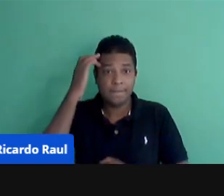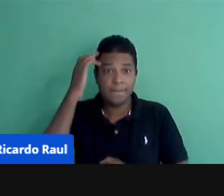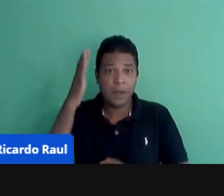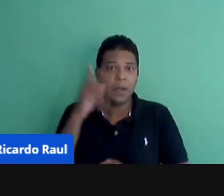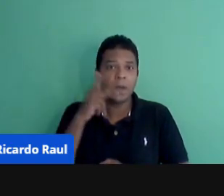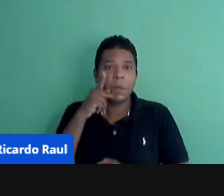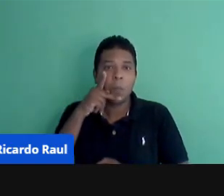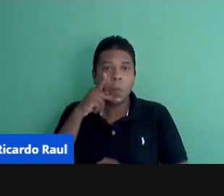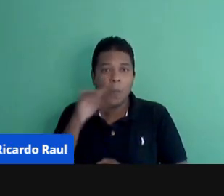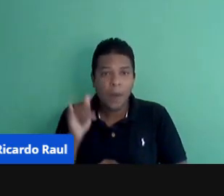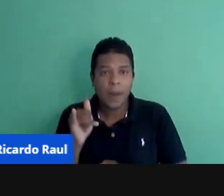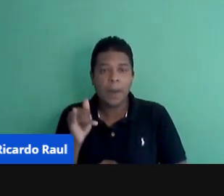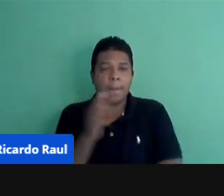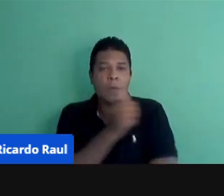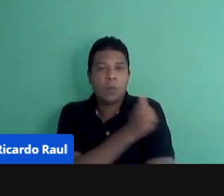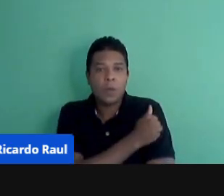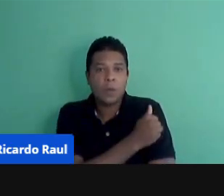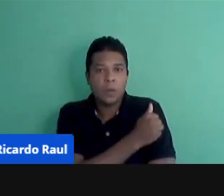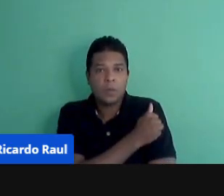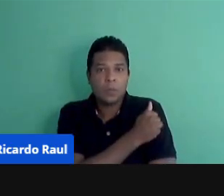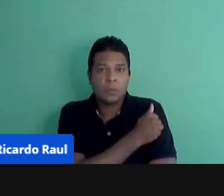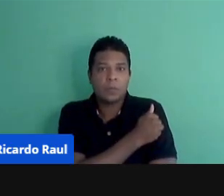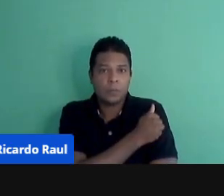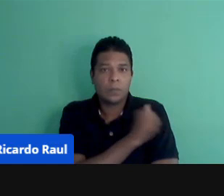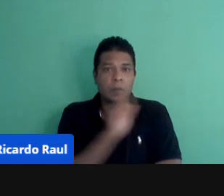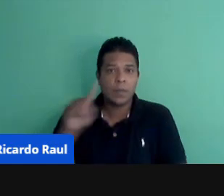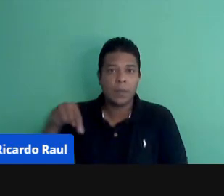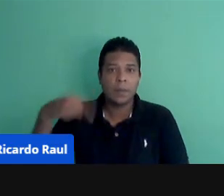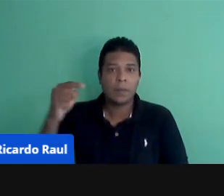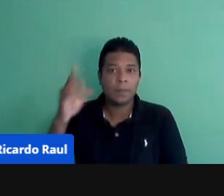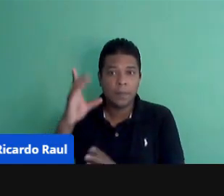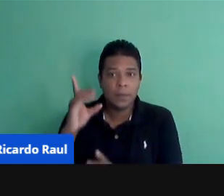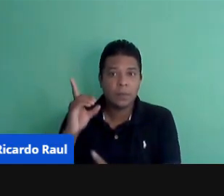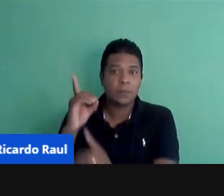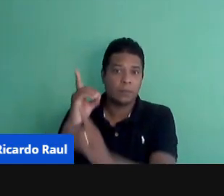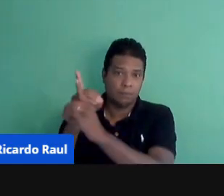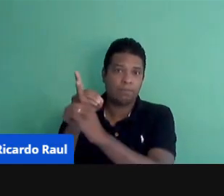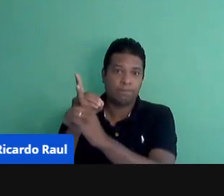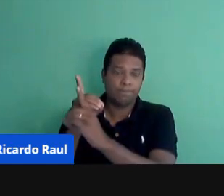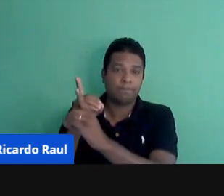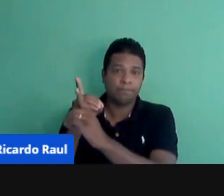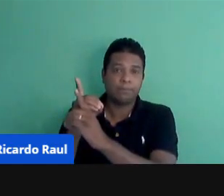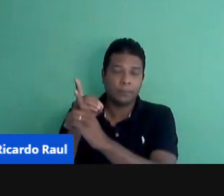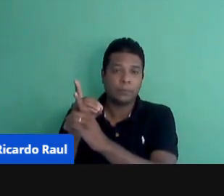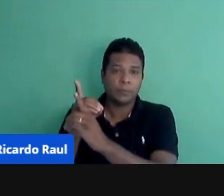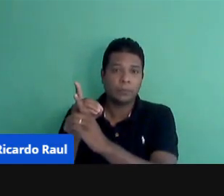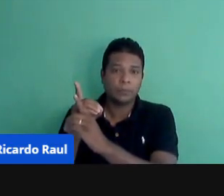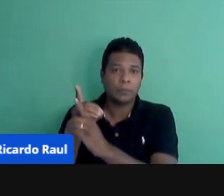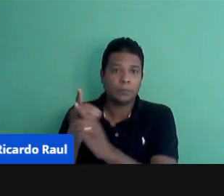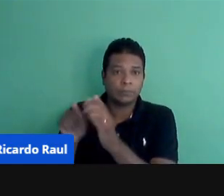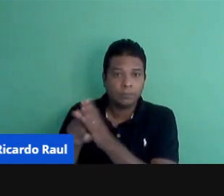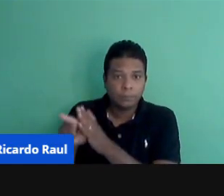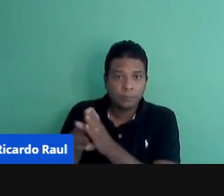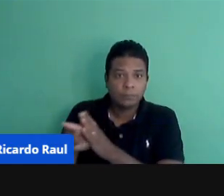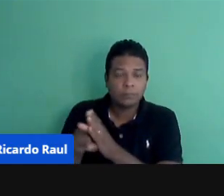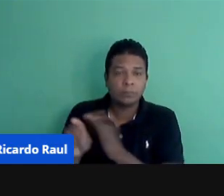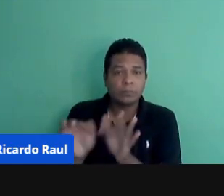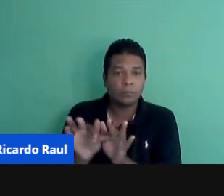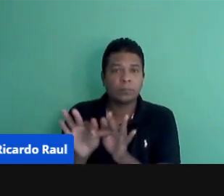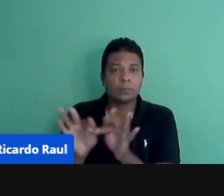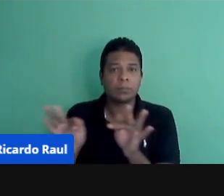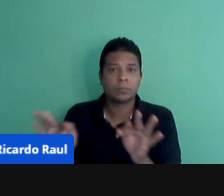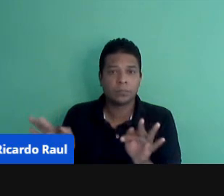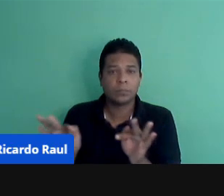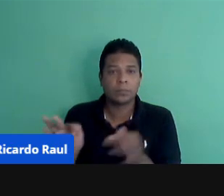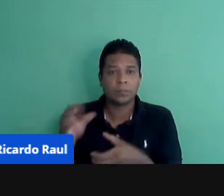pai, para o aluno, depois encontrar esses encaminhamentos, né, por meio dessa pesquisa simples ali, dentro